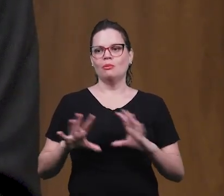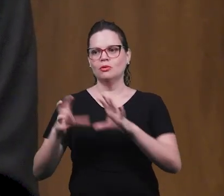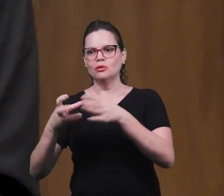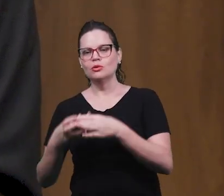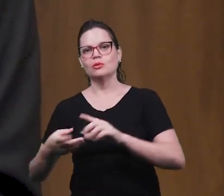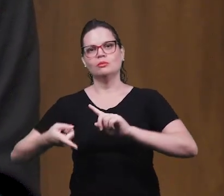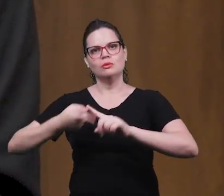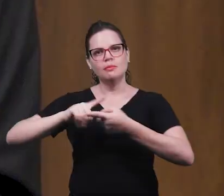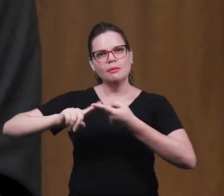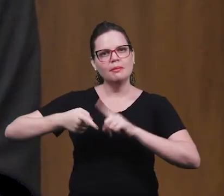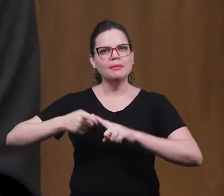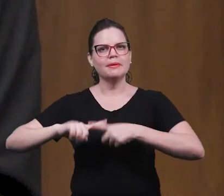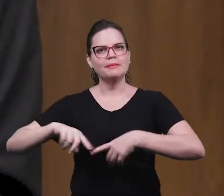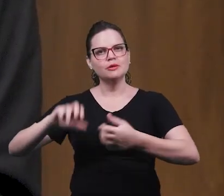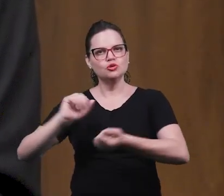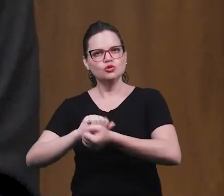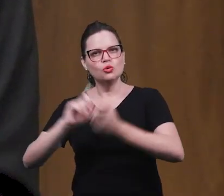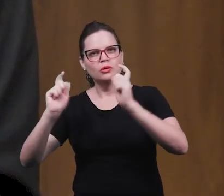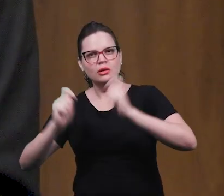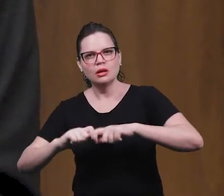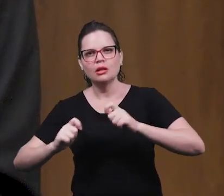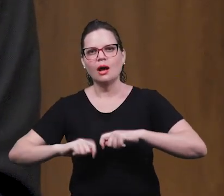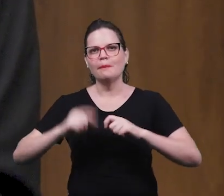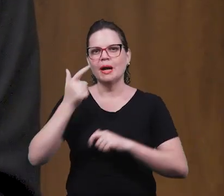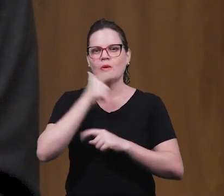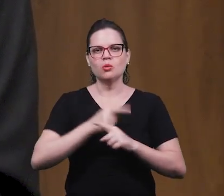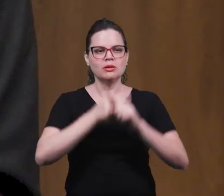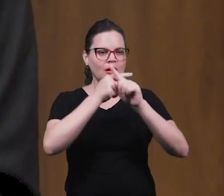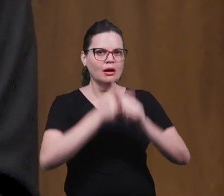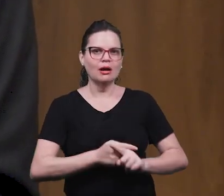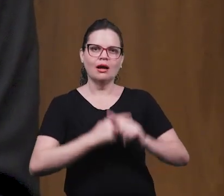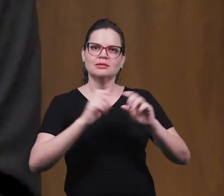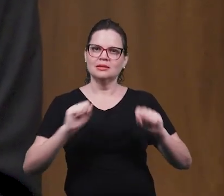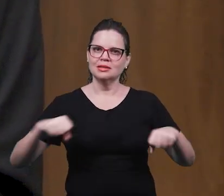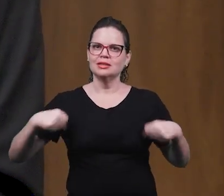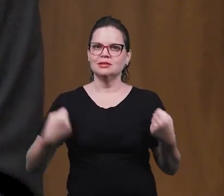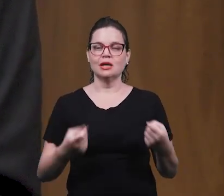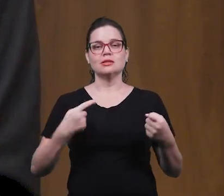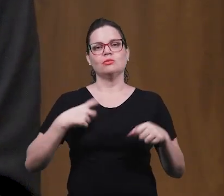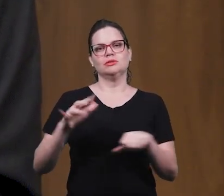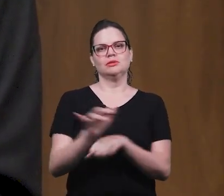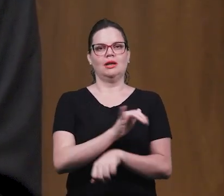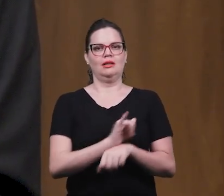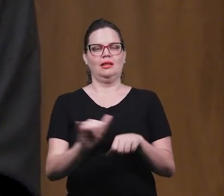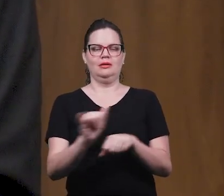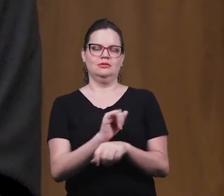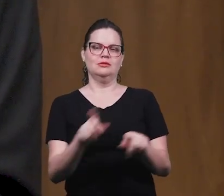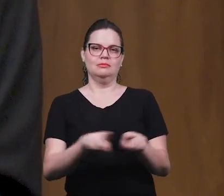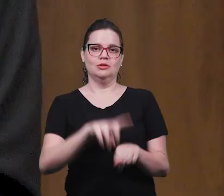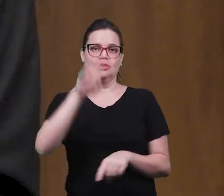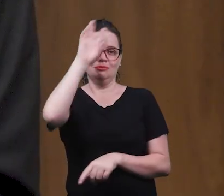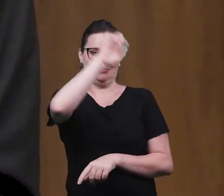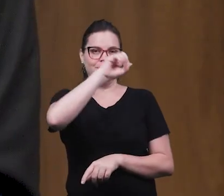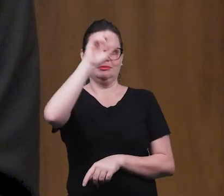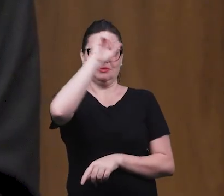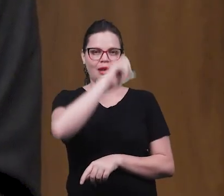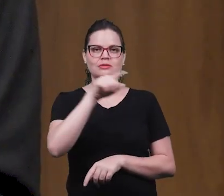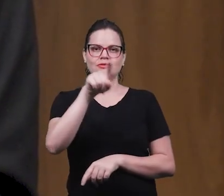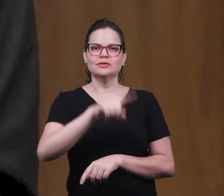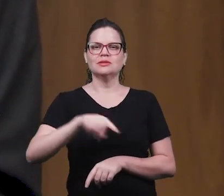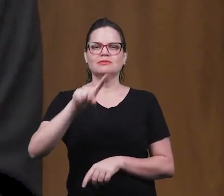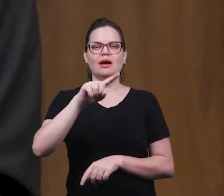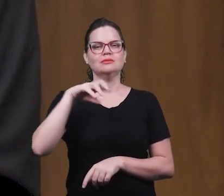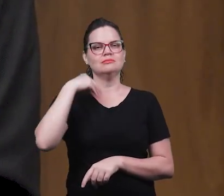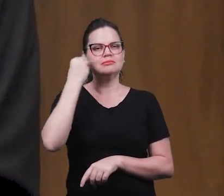né? Formação de equipe, de você se dedicar. Então, são coisas assim que você carrega,